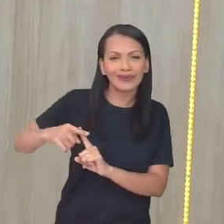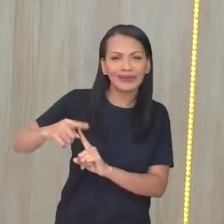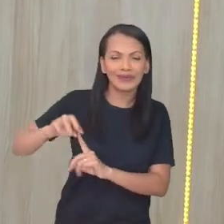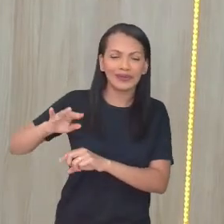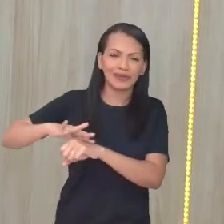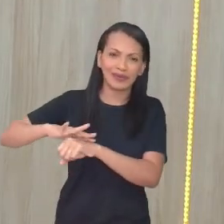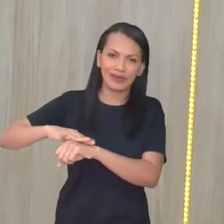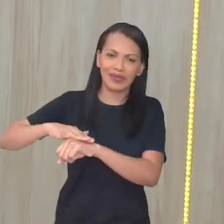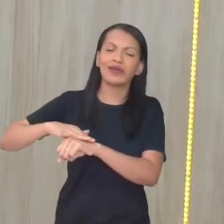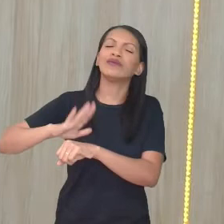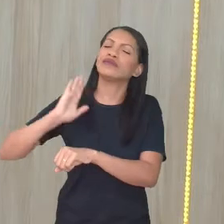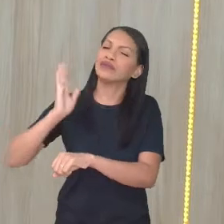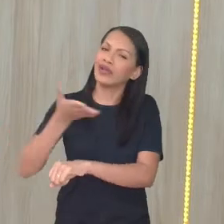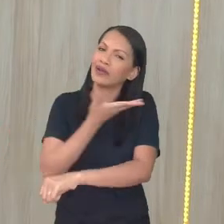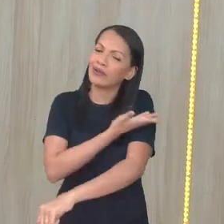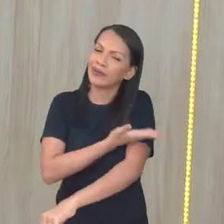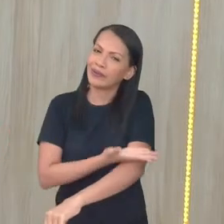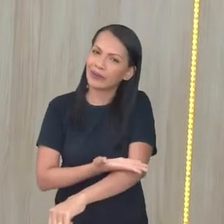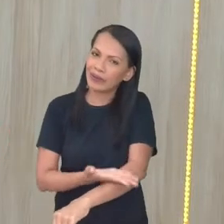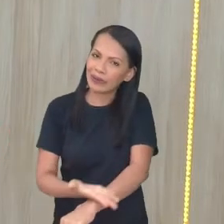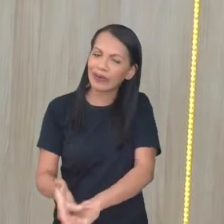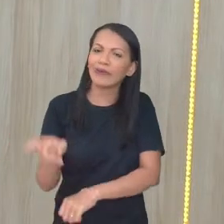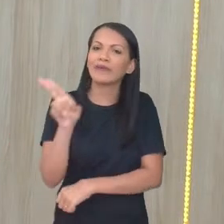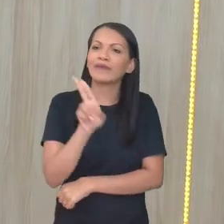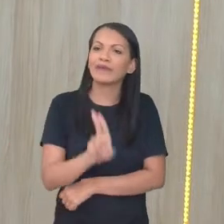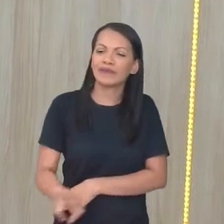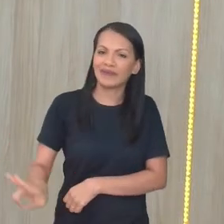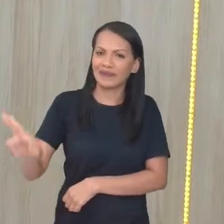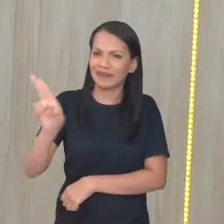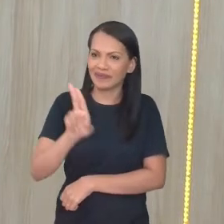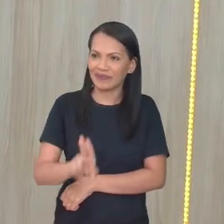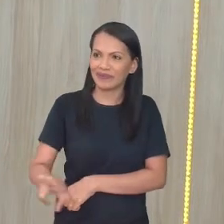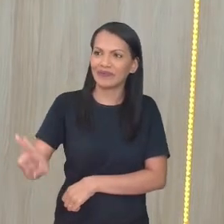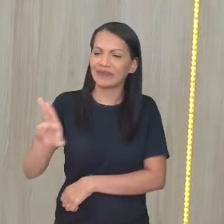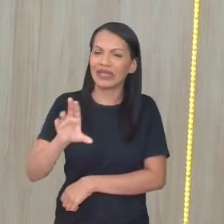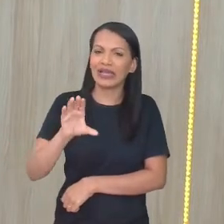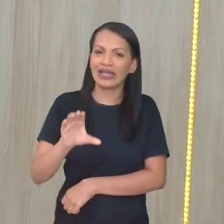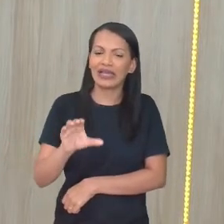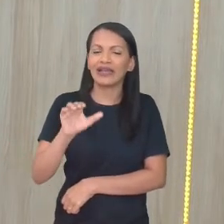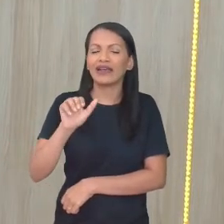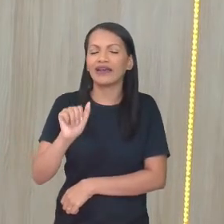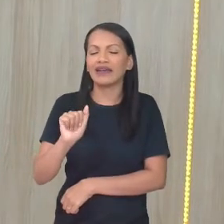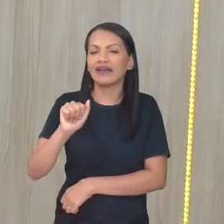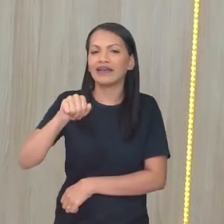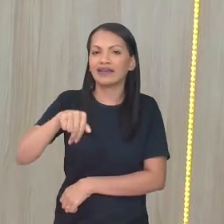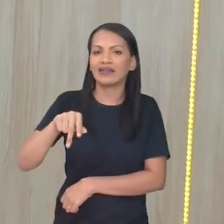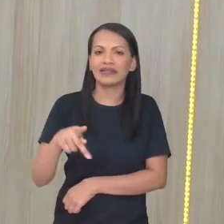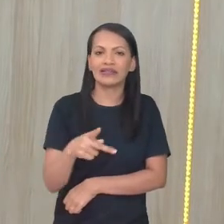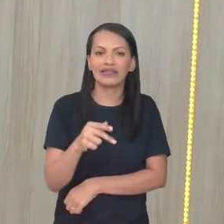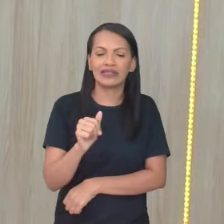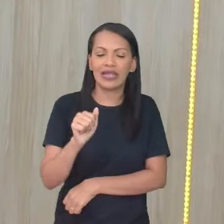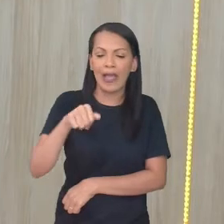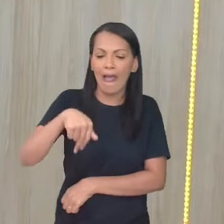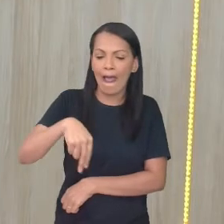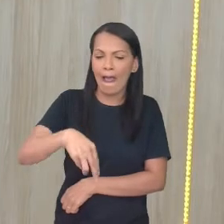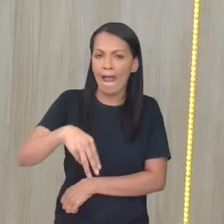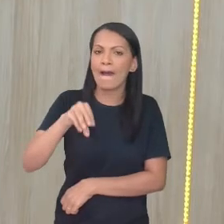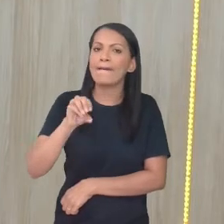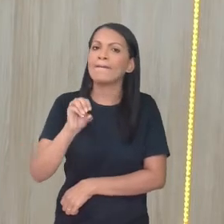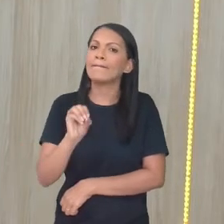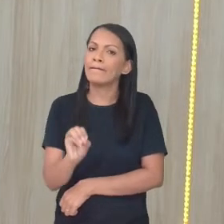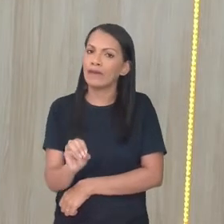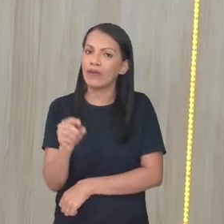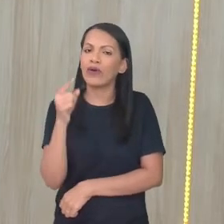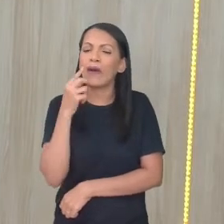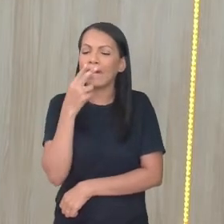costumavam já utilizavam o cânhamo, né? O cânhamo, que é uma planta, né, parente aí